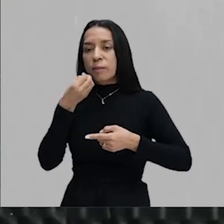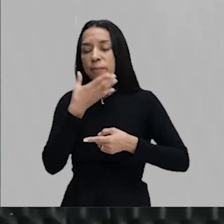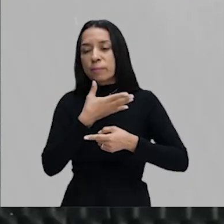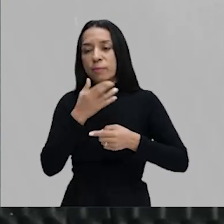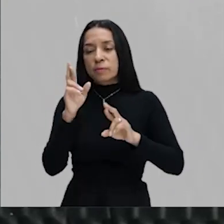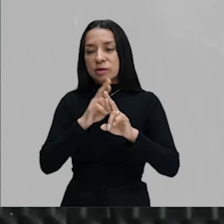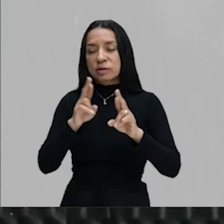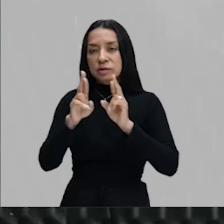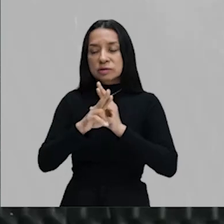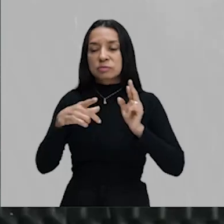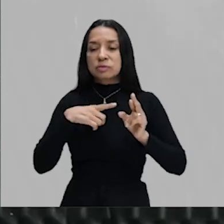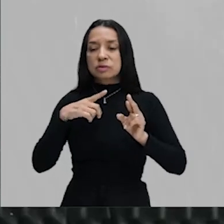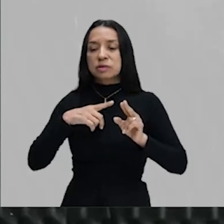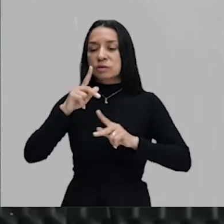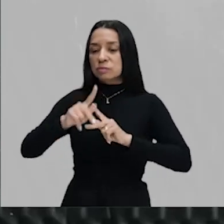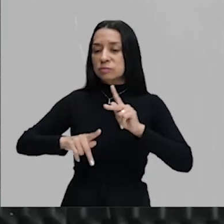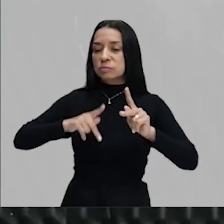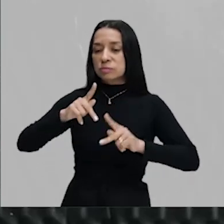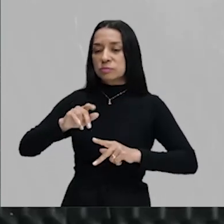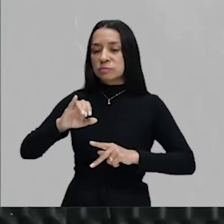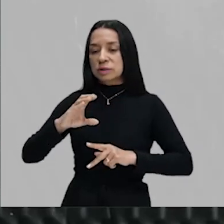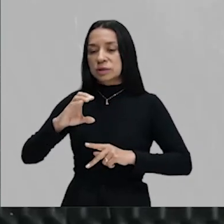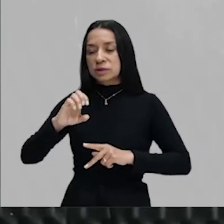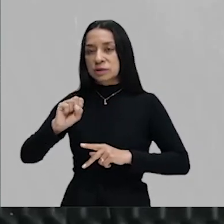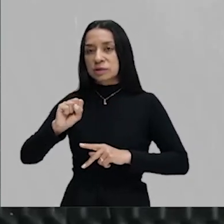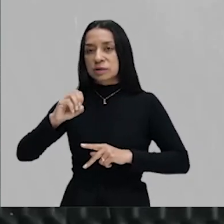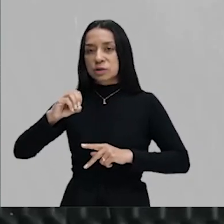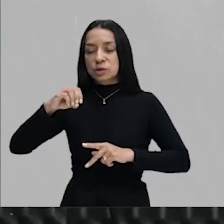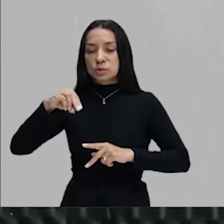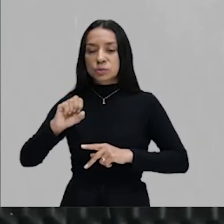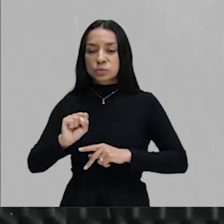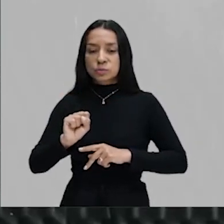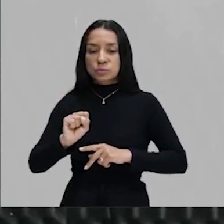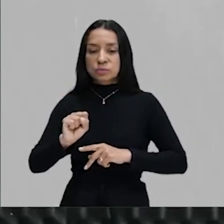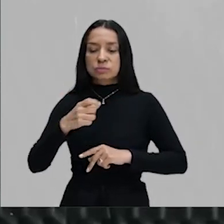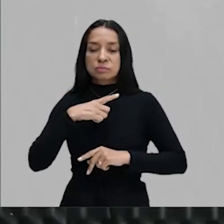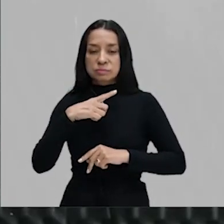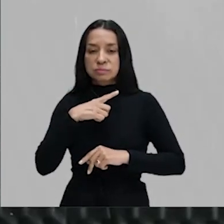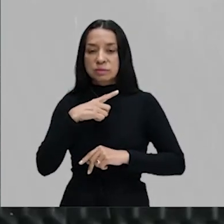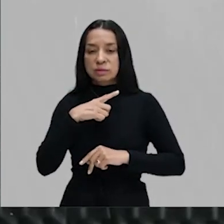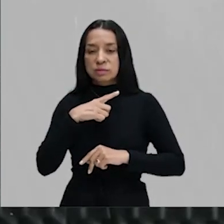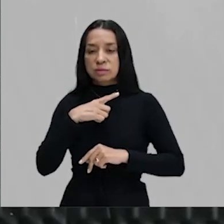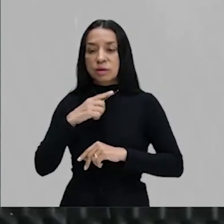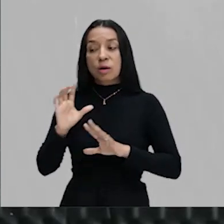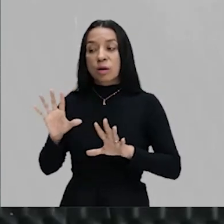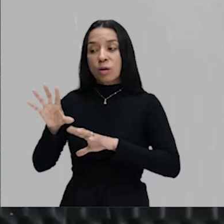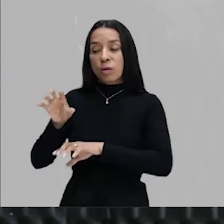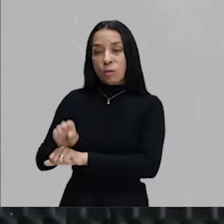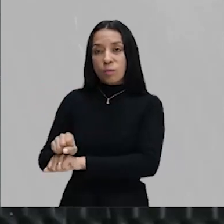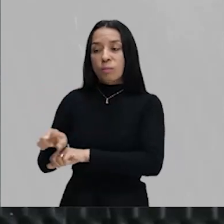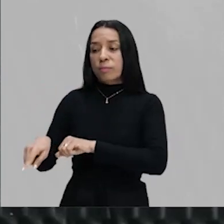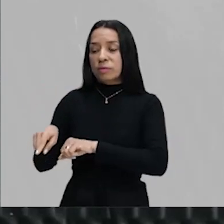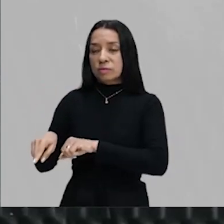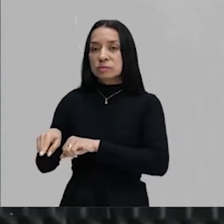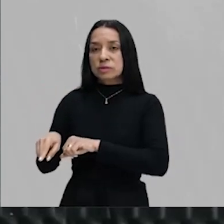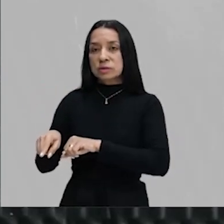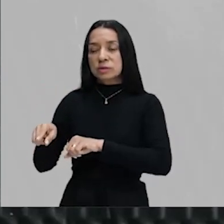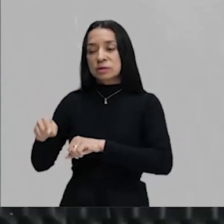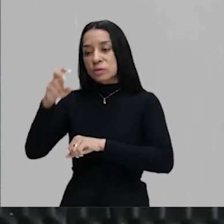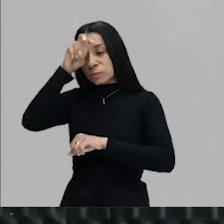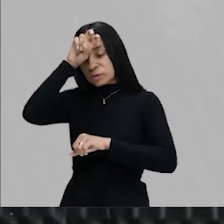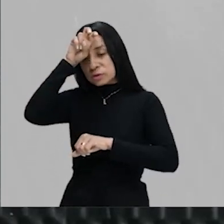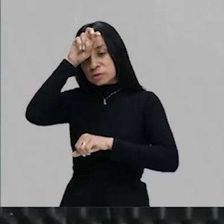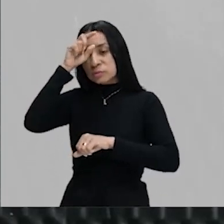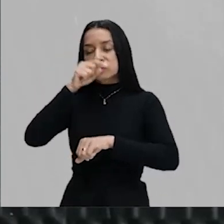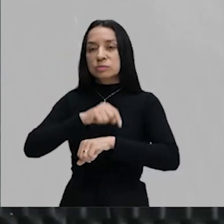com os chamados os povos Ixos. Os Ixos que haviam ocupado o Egito. Então, nesse momento que os